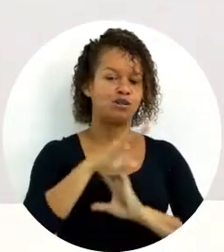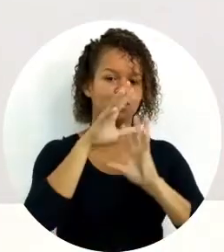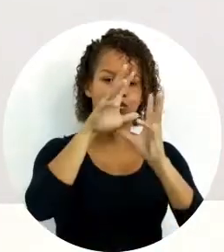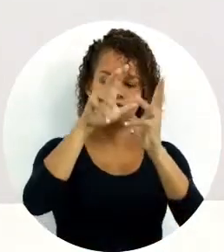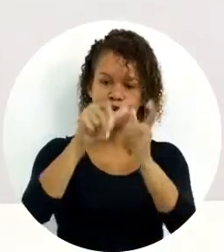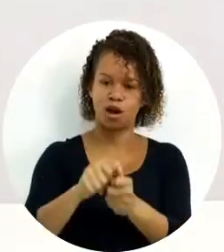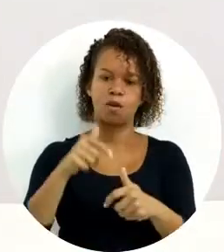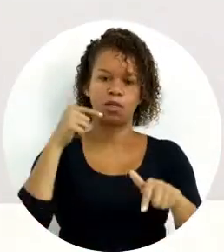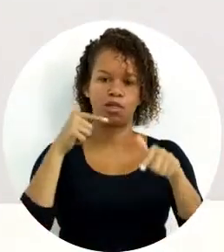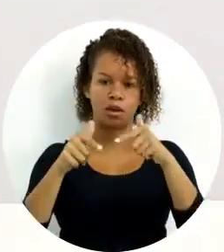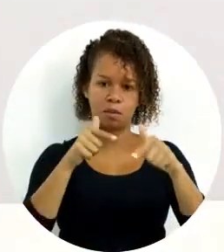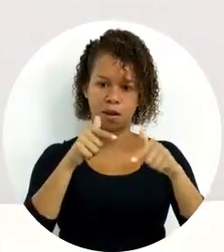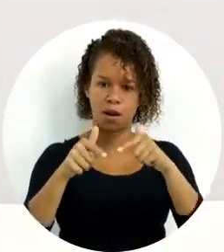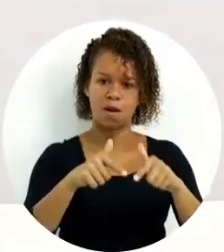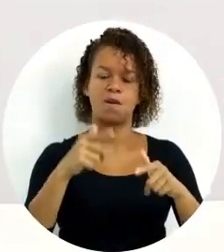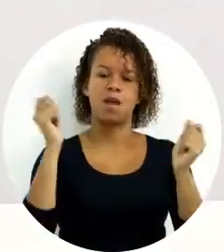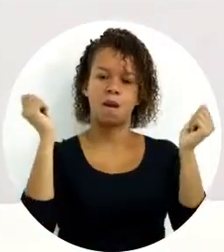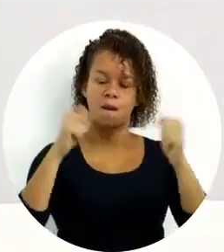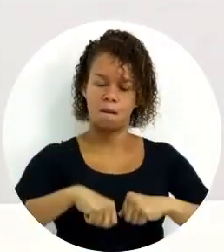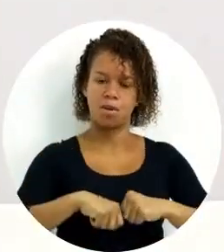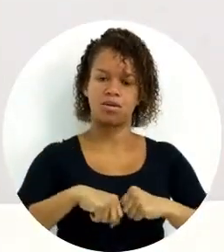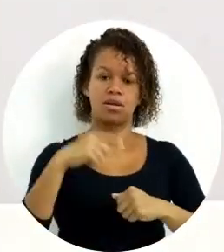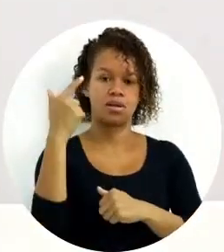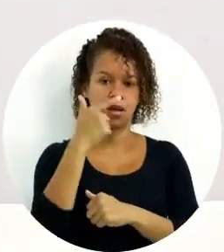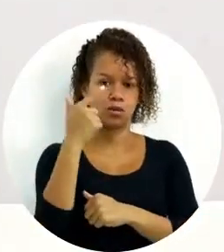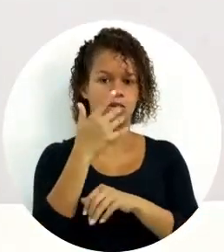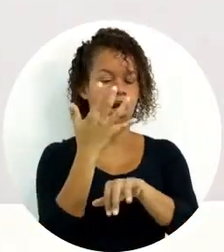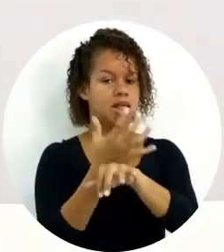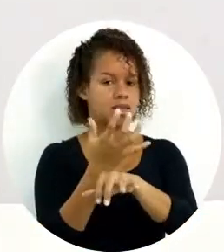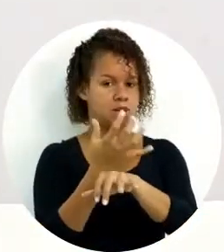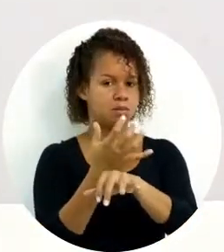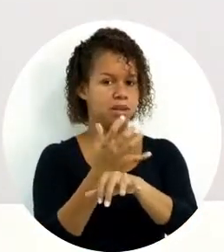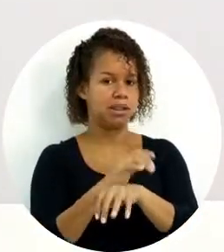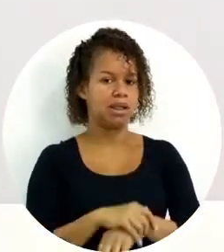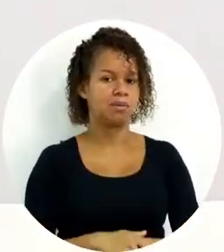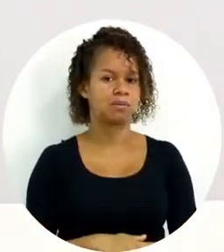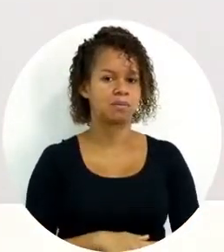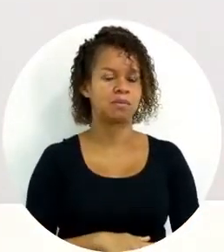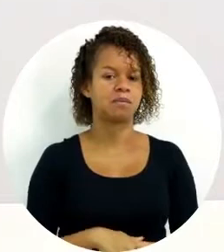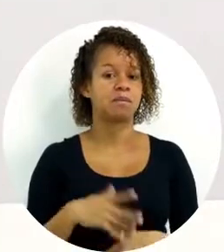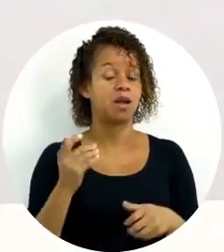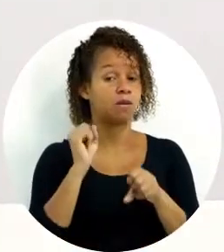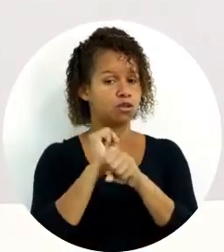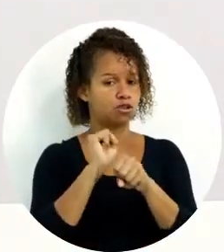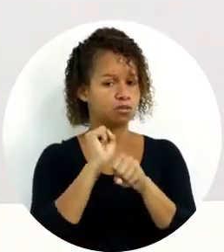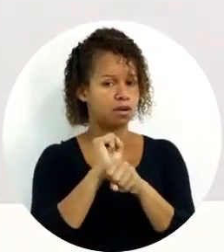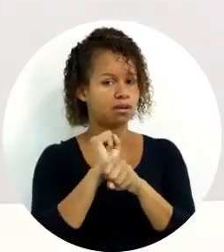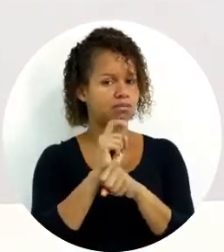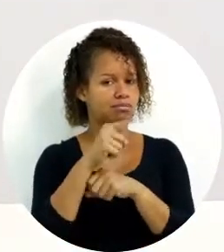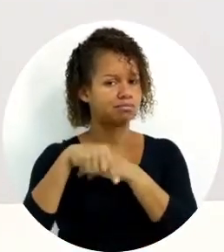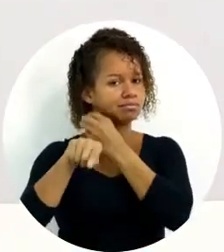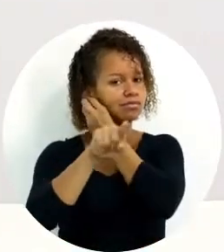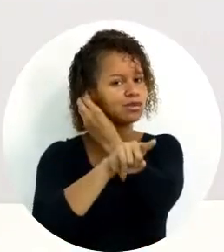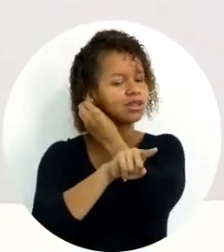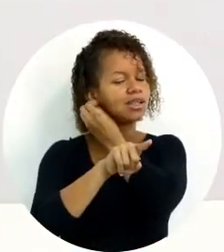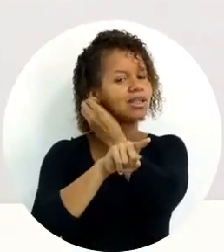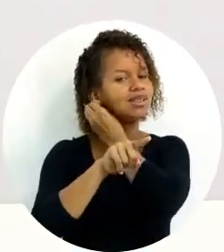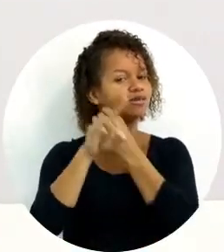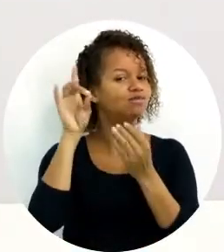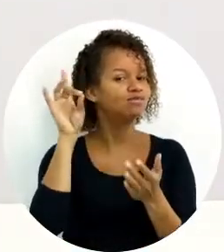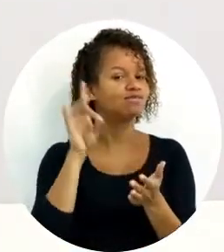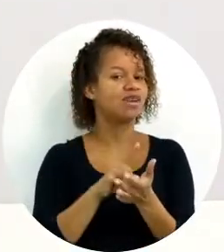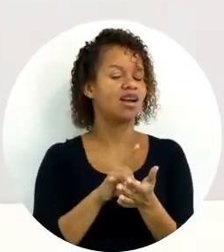geral, trabalhou na competência 2 da disciplina. Então, eu espero que vocês, de fato,